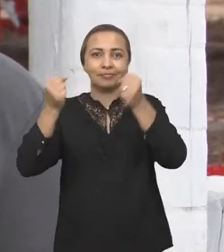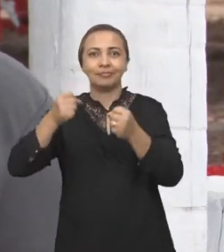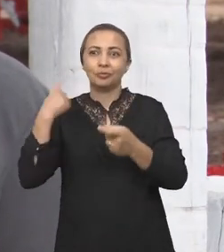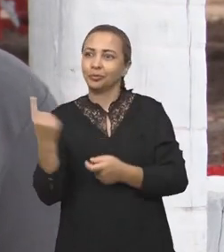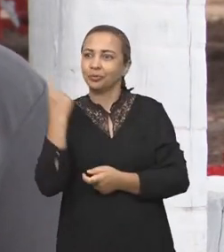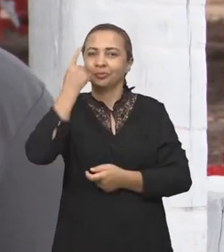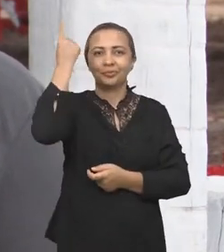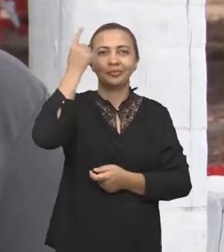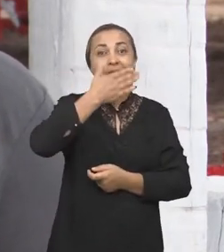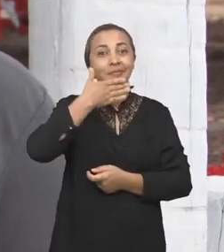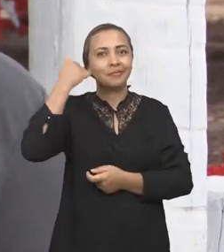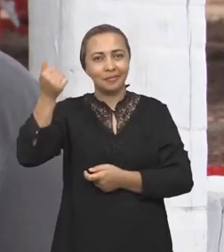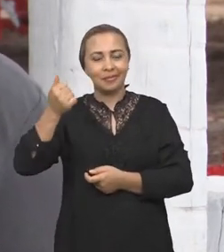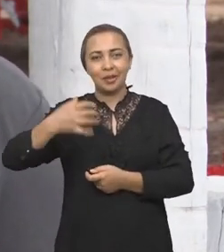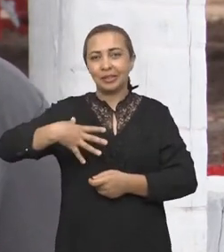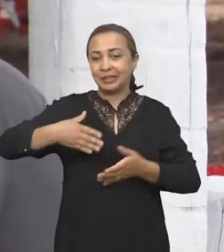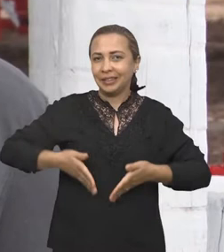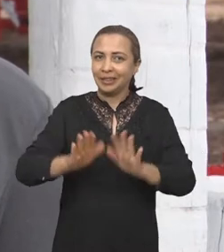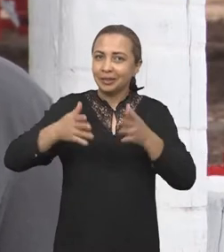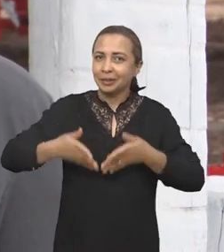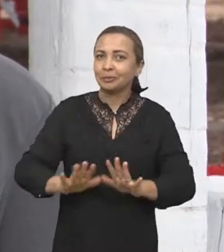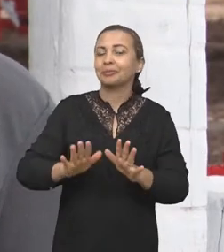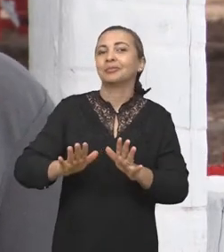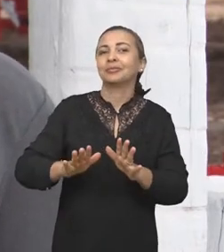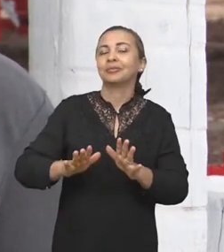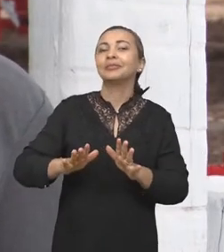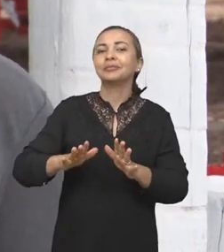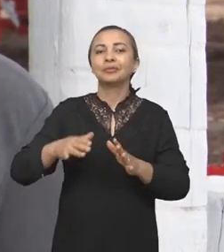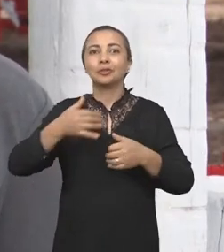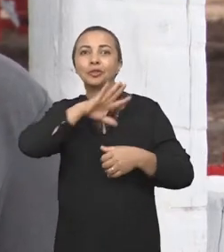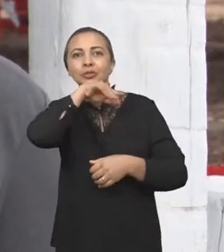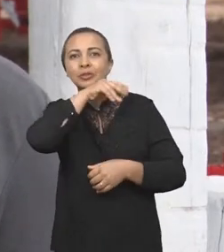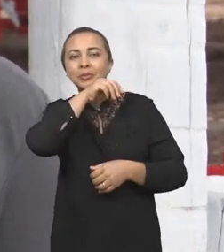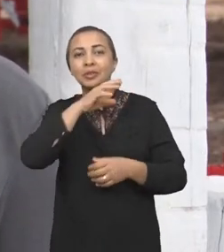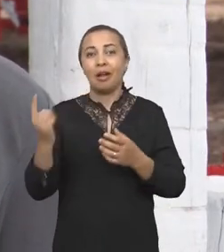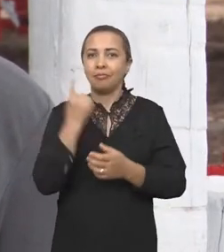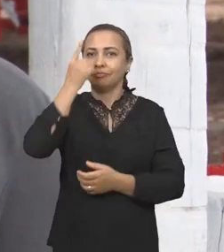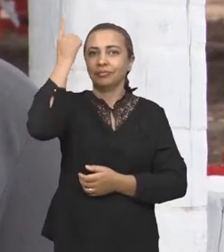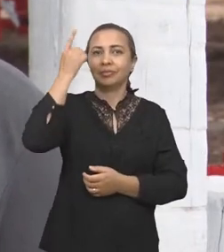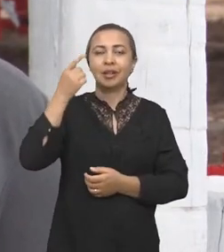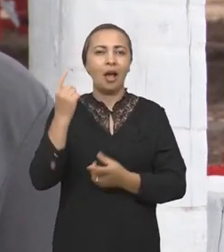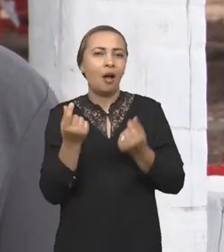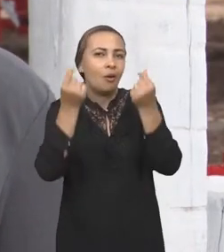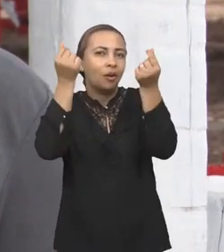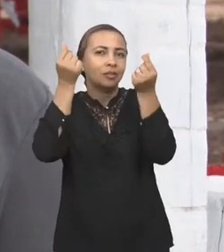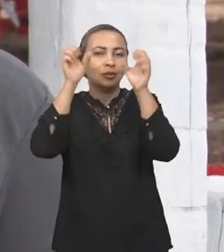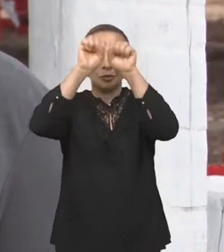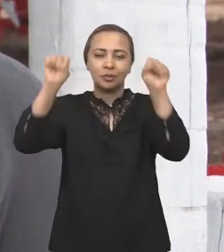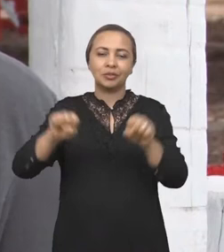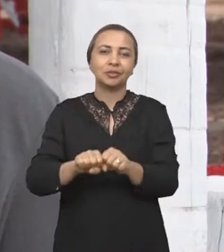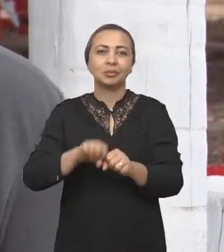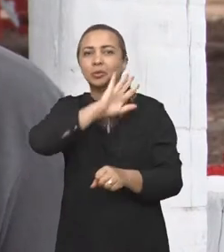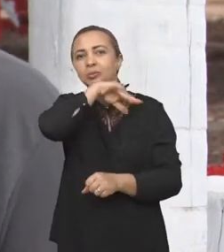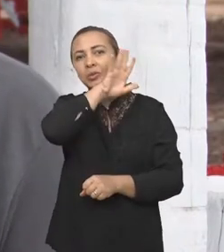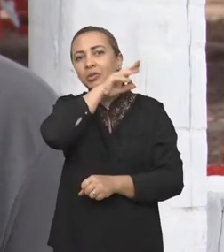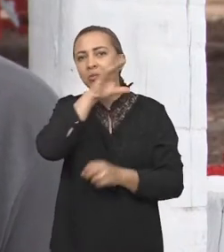gente aumentar essa eficiência reprodutiva dentro das propriedades e a gente aumentar a lucratividade do sistema. Então, os